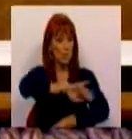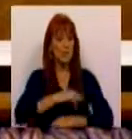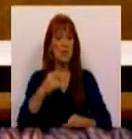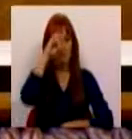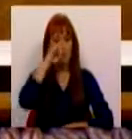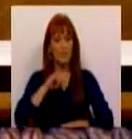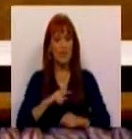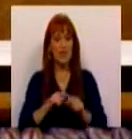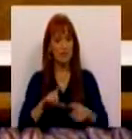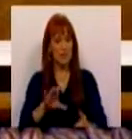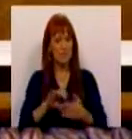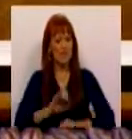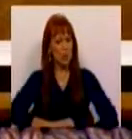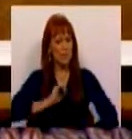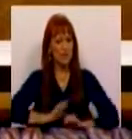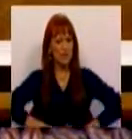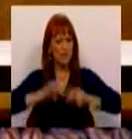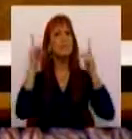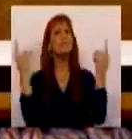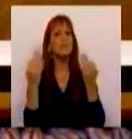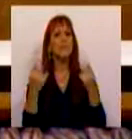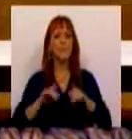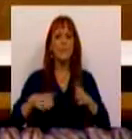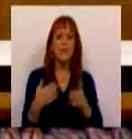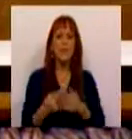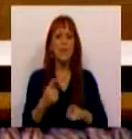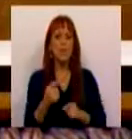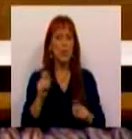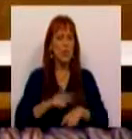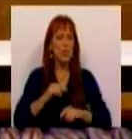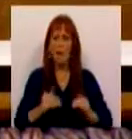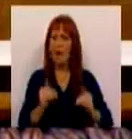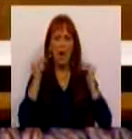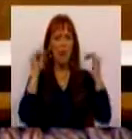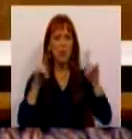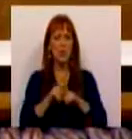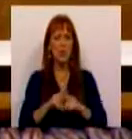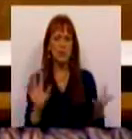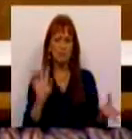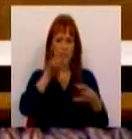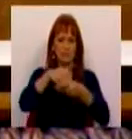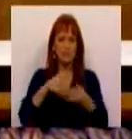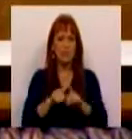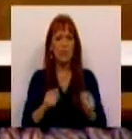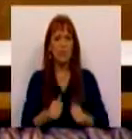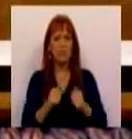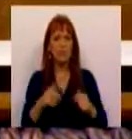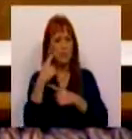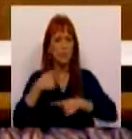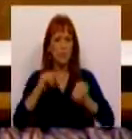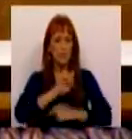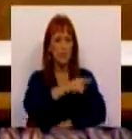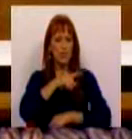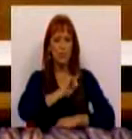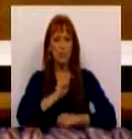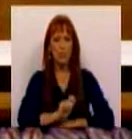evocou esse capital de confiança e desenvolvimento, constituindo-se como um momento alto, aglutinador e demonstrativo da força do